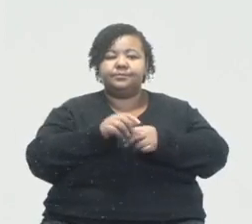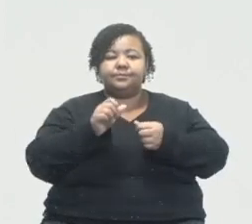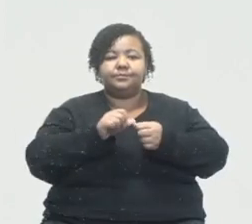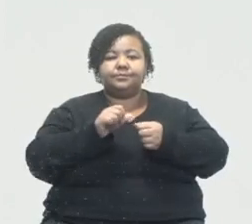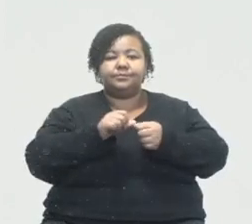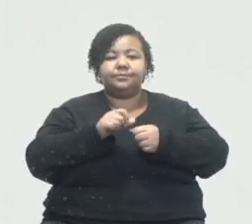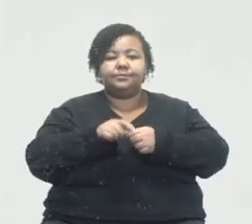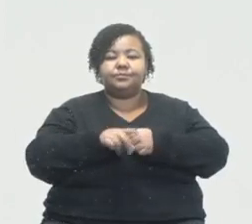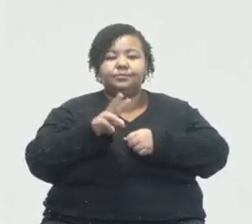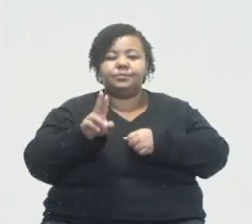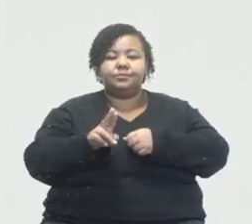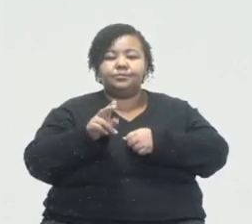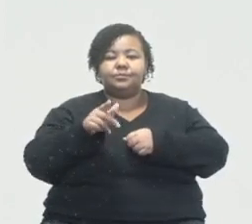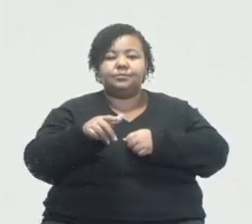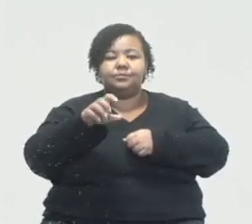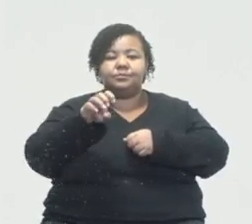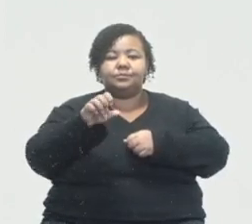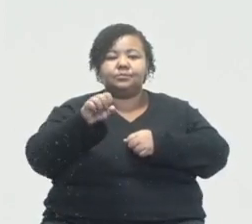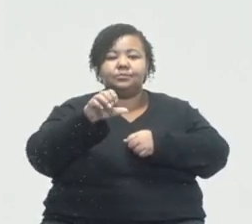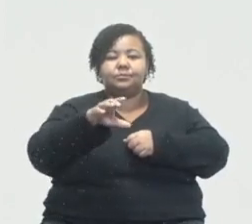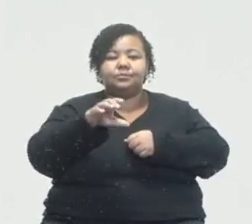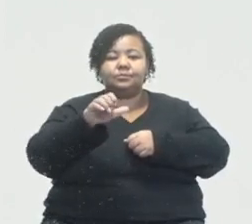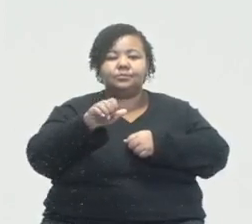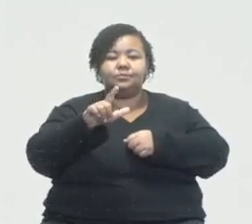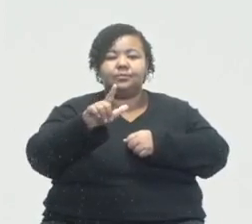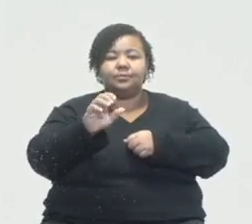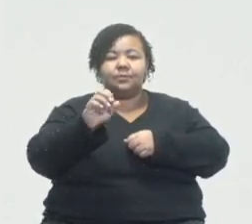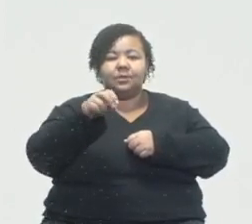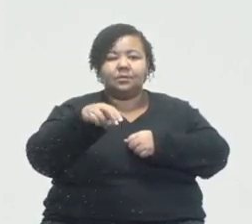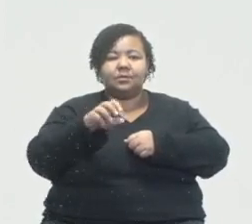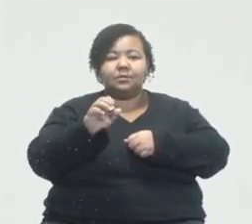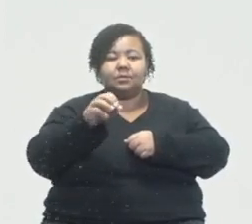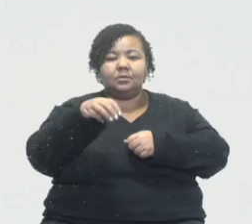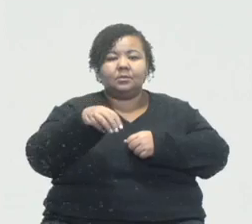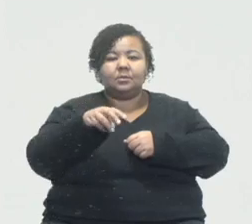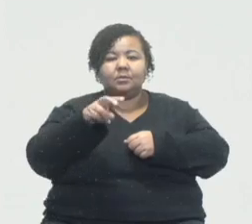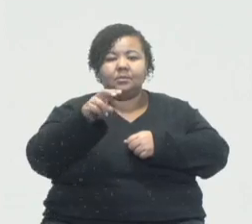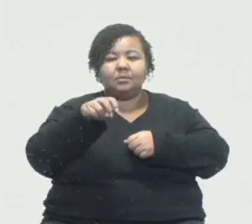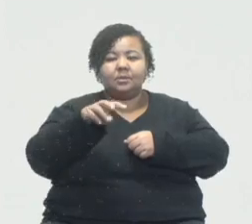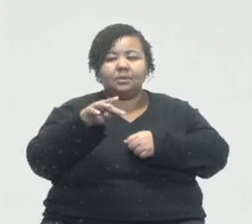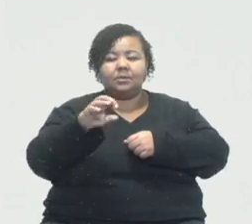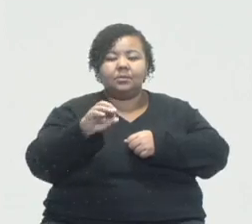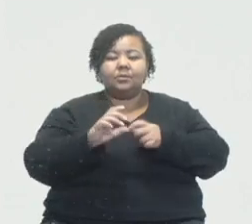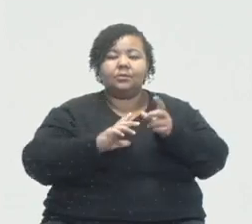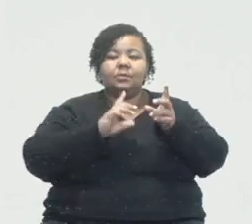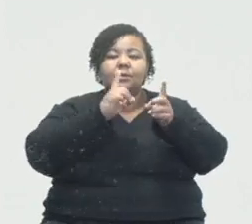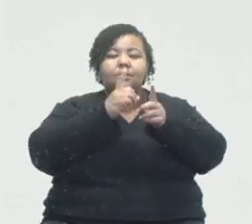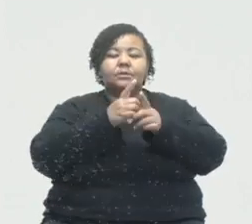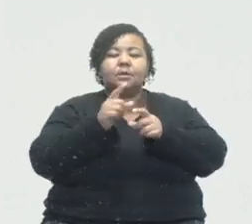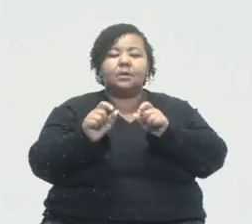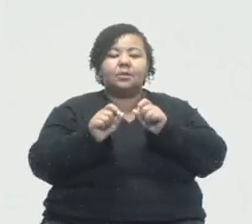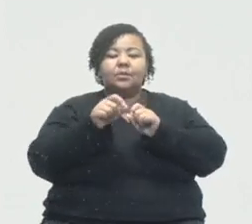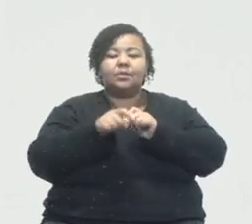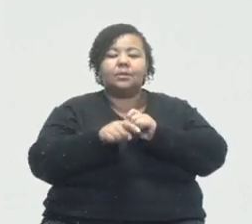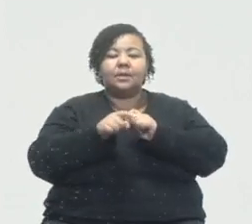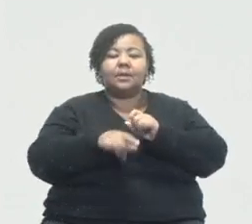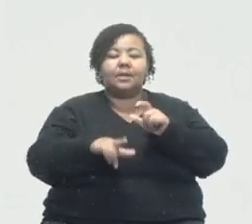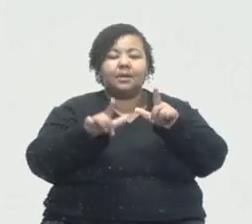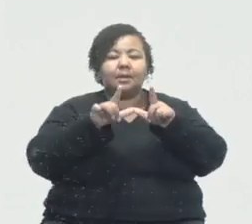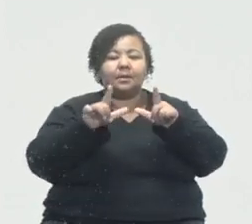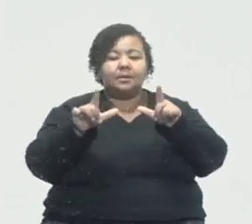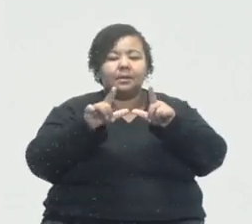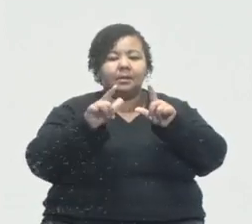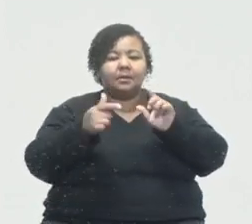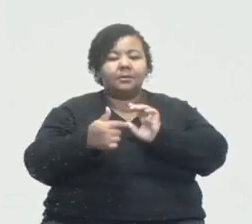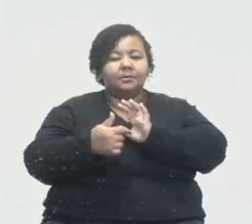fazendo uso do escalonamento, vamos chegar ao seguinte sistema de equações lineares apresentado